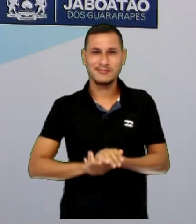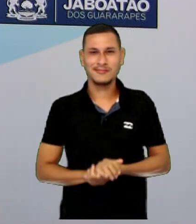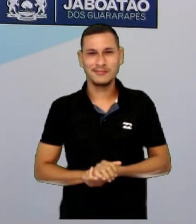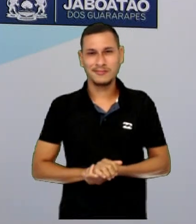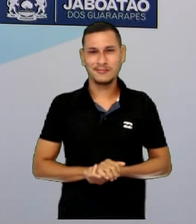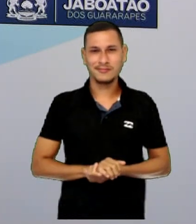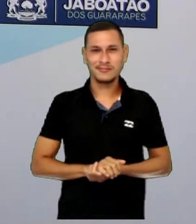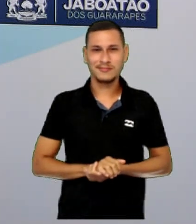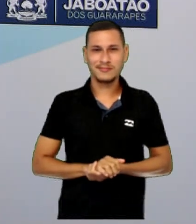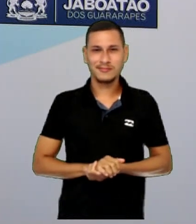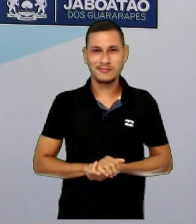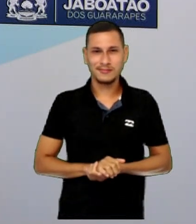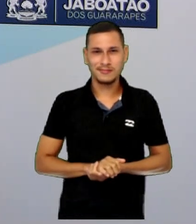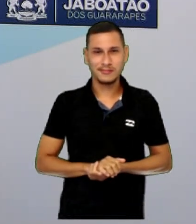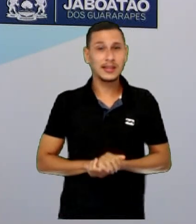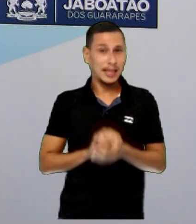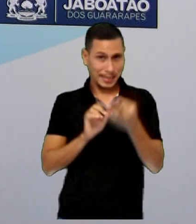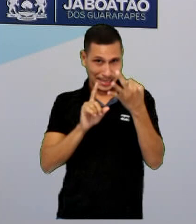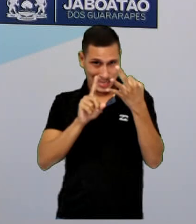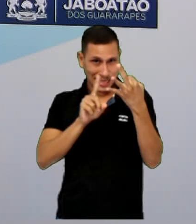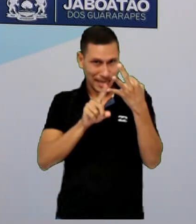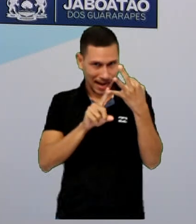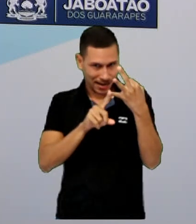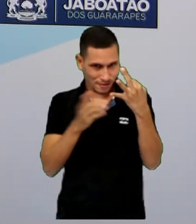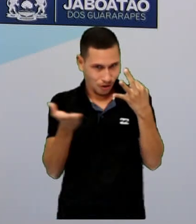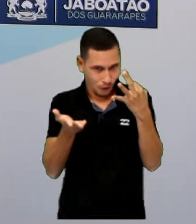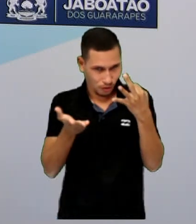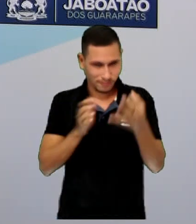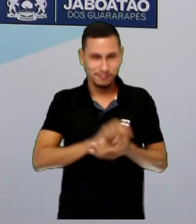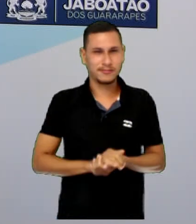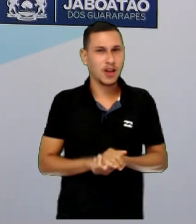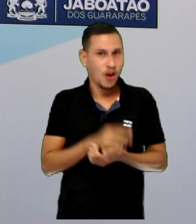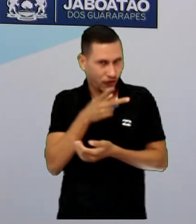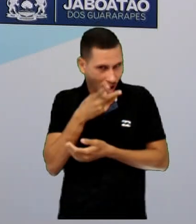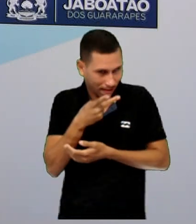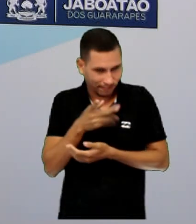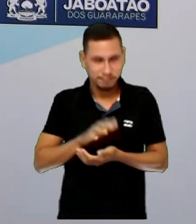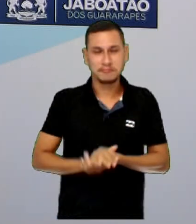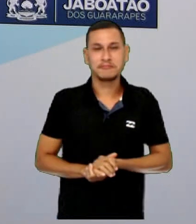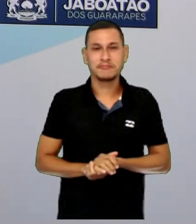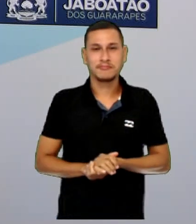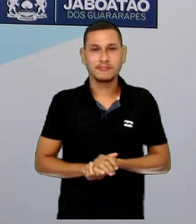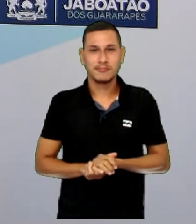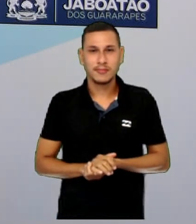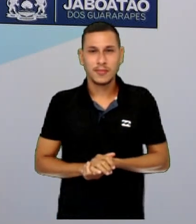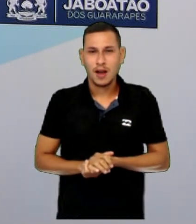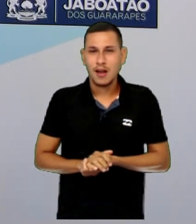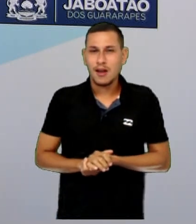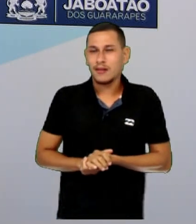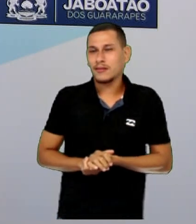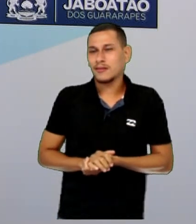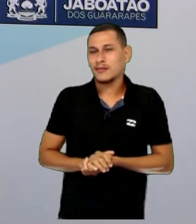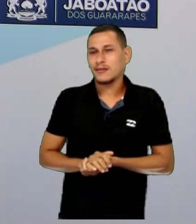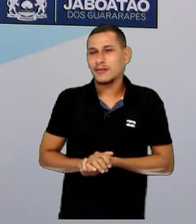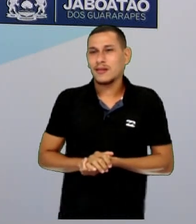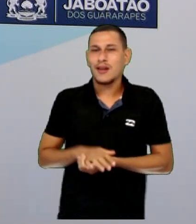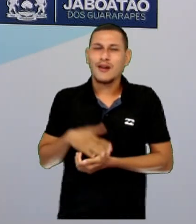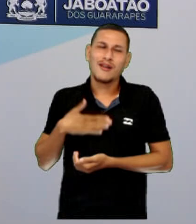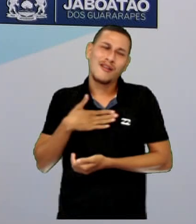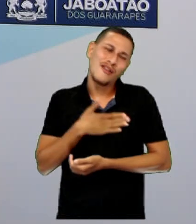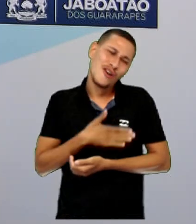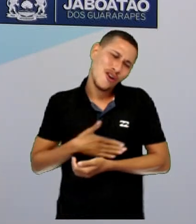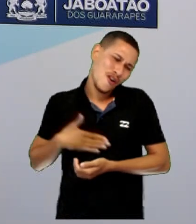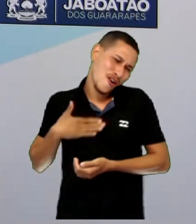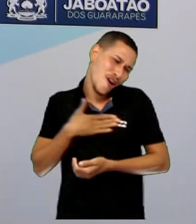500 réis. Terceira estrofe. Vou falar, tá certo? É tão gostoso, mora lá na